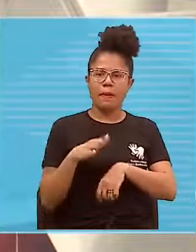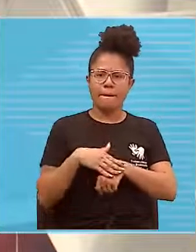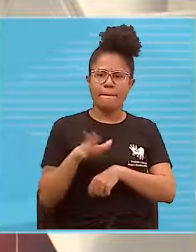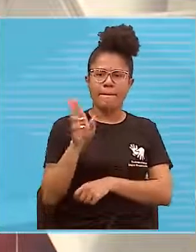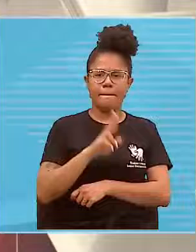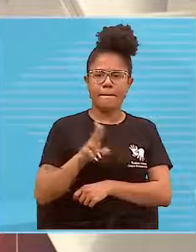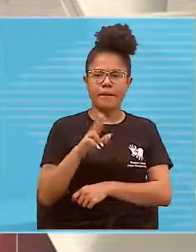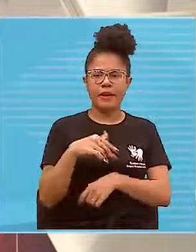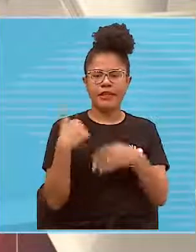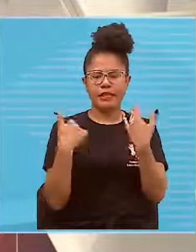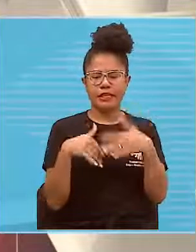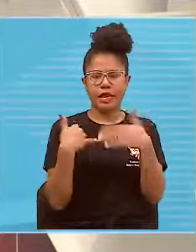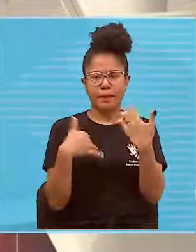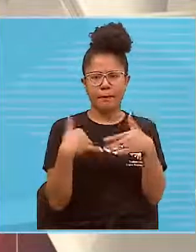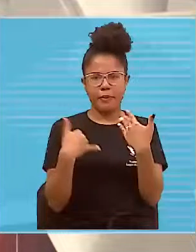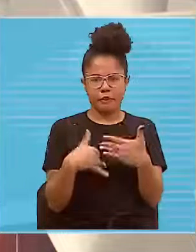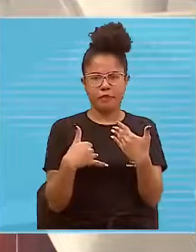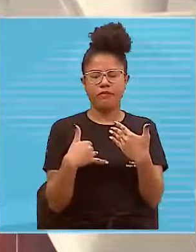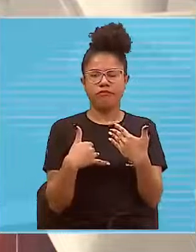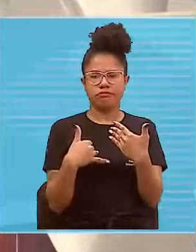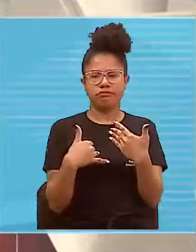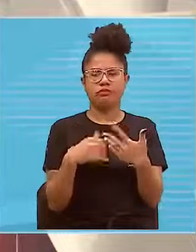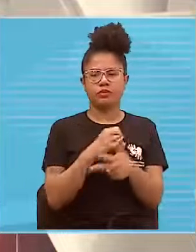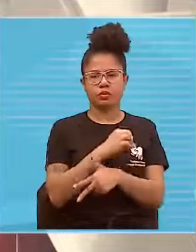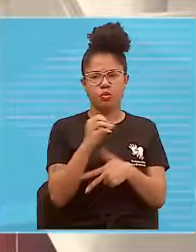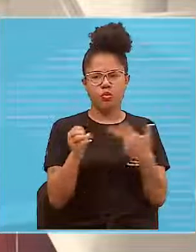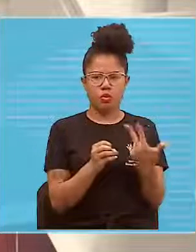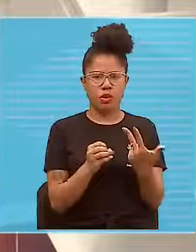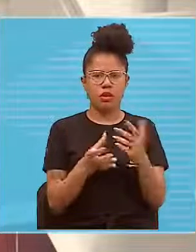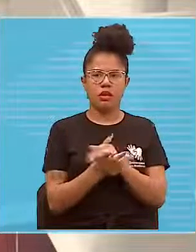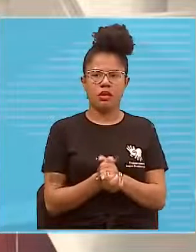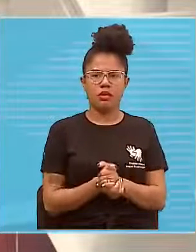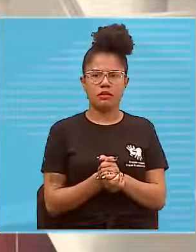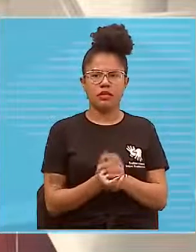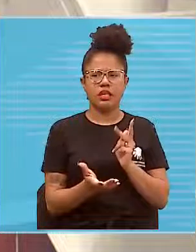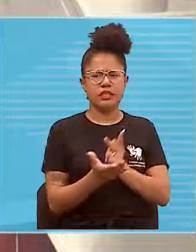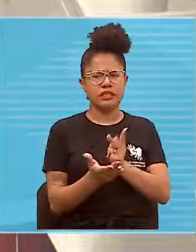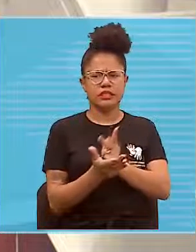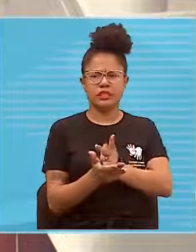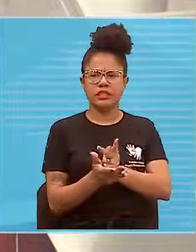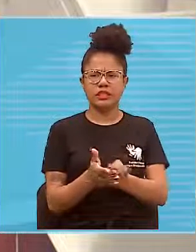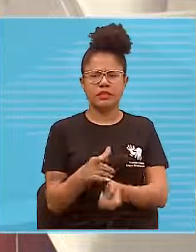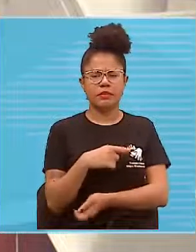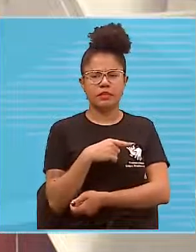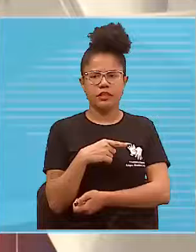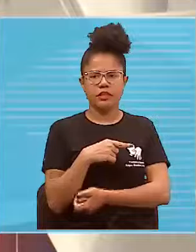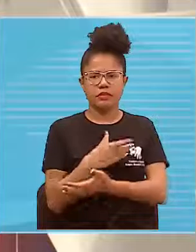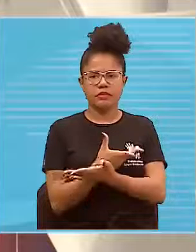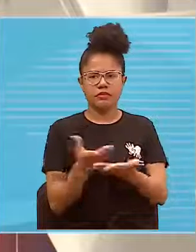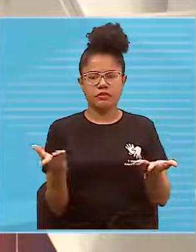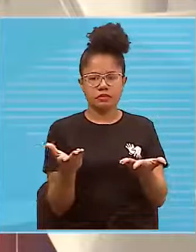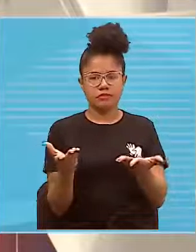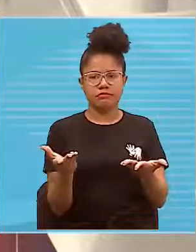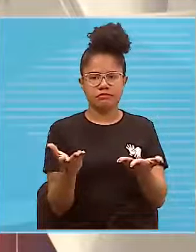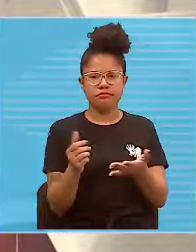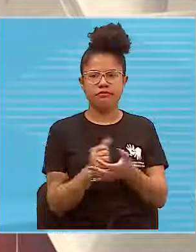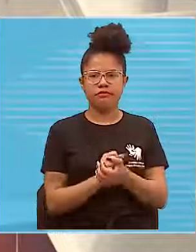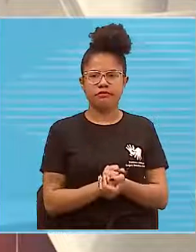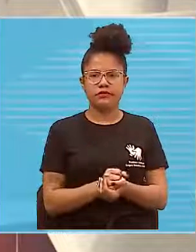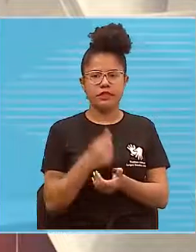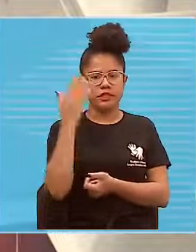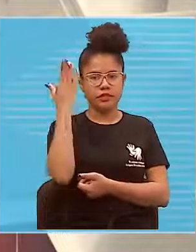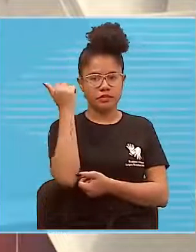Sério, professor? Demais. Vocês nem imaginam o quanto é cobrado. Eu garanto para vocês que vão fazer a